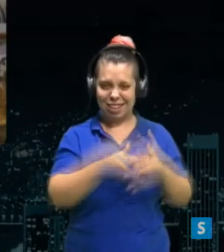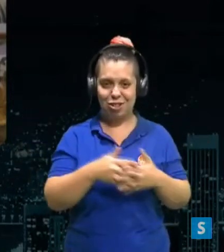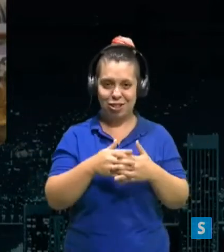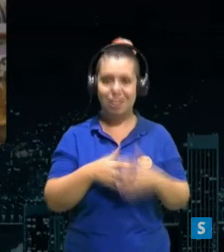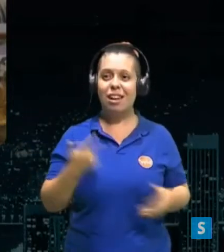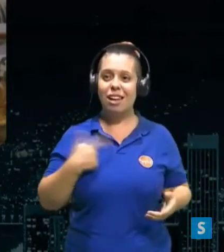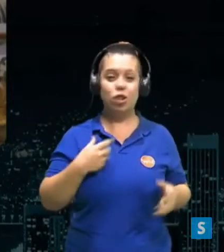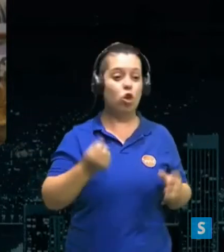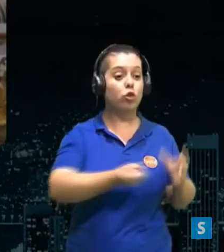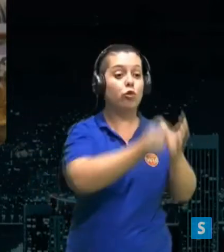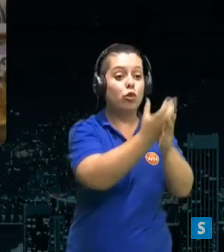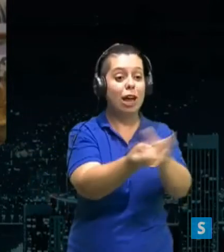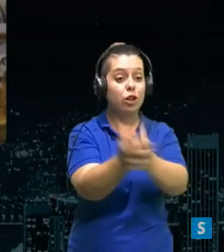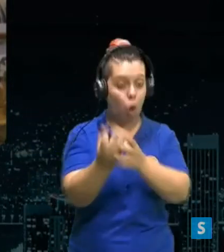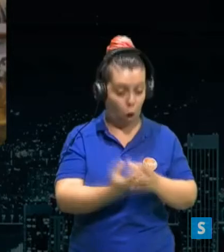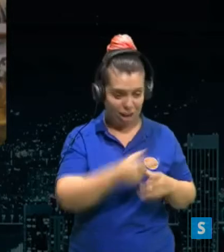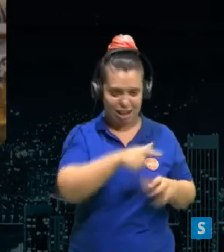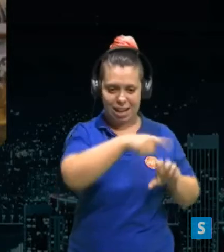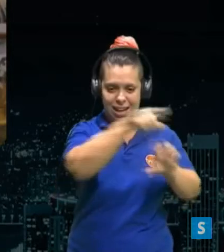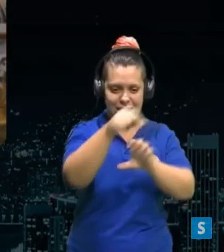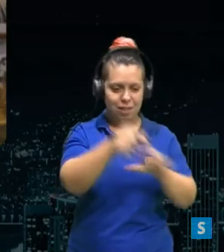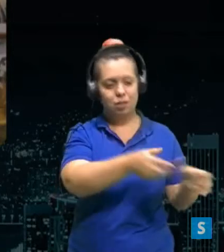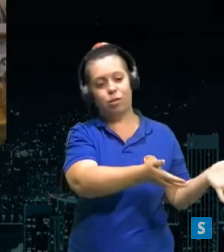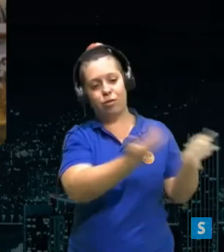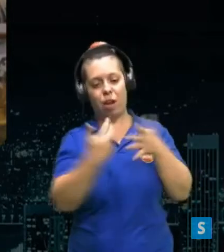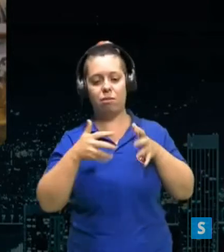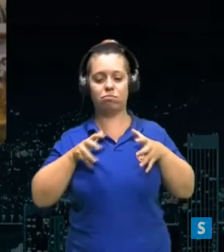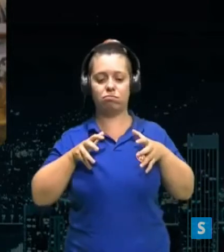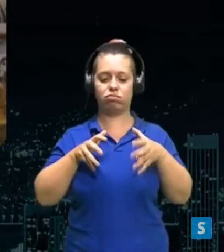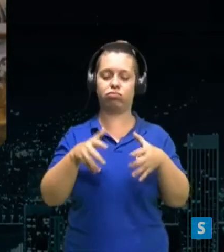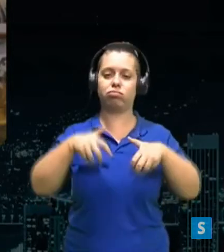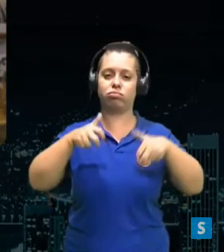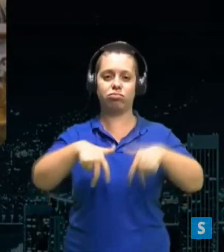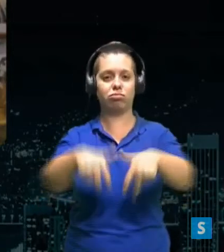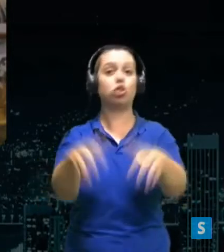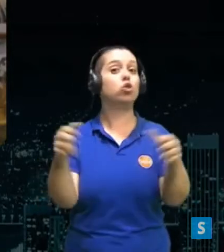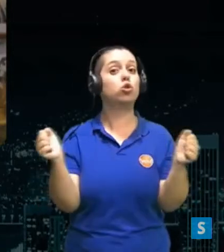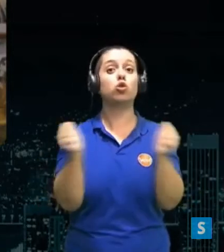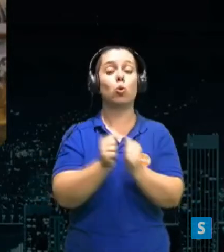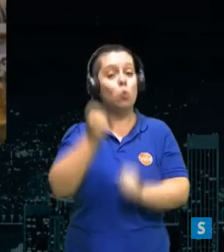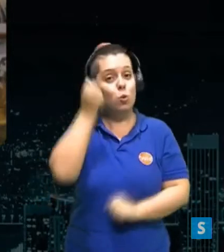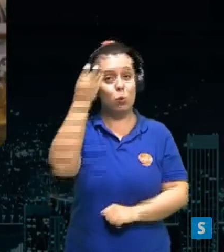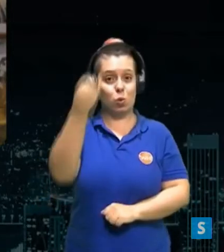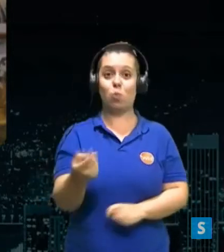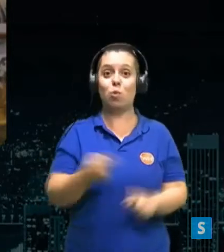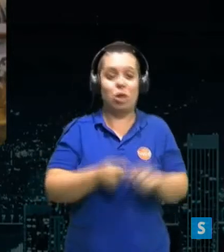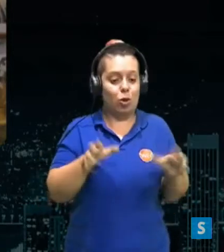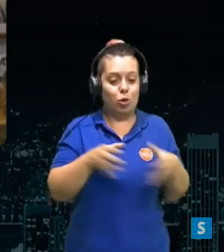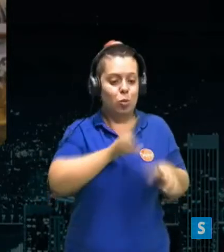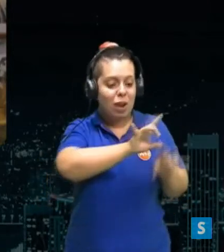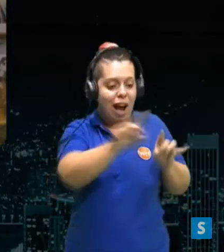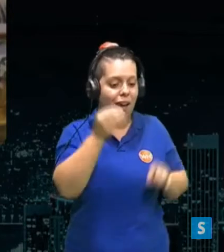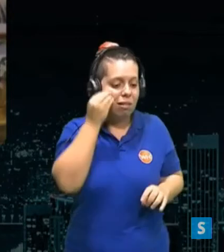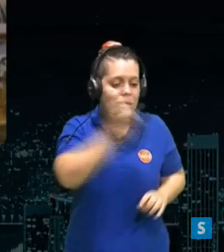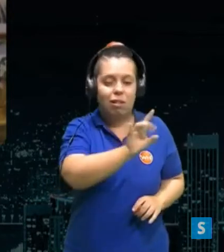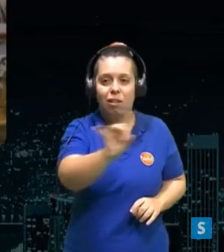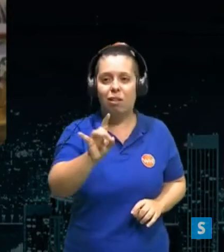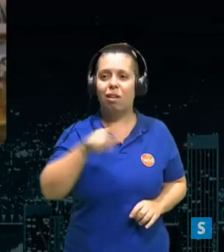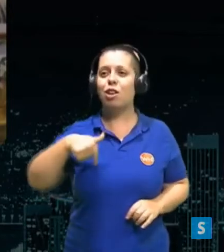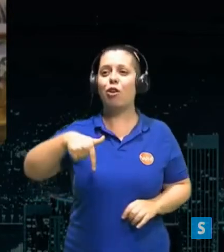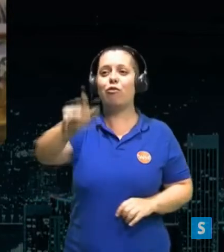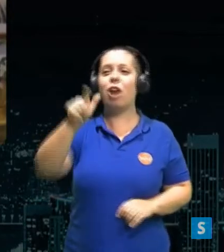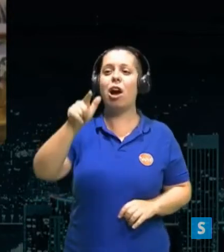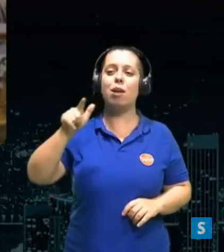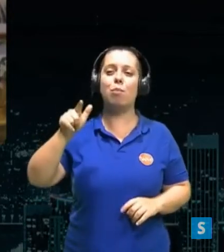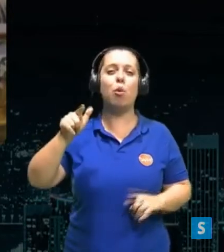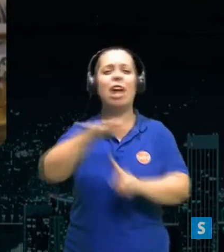Legal seria ter todo esse grupo com tantas histórias diferentes e formações diferentes todo mundo na natureza